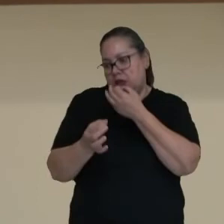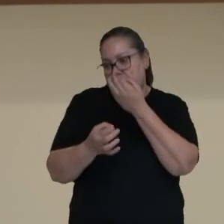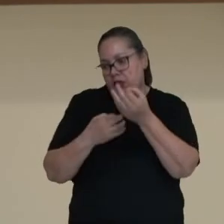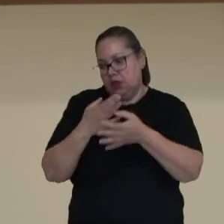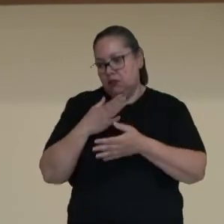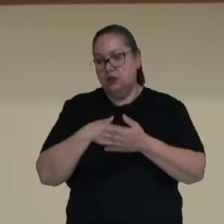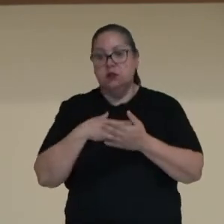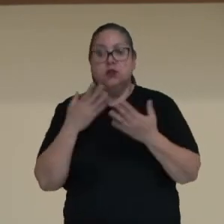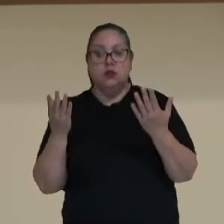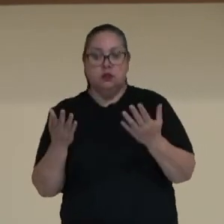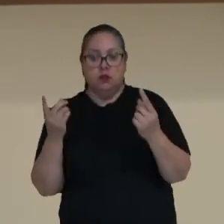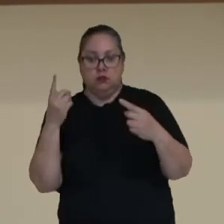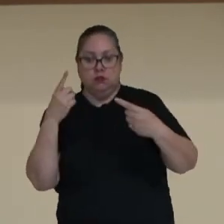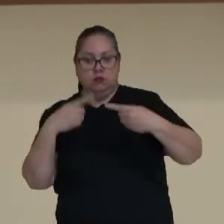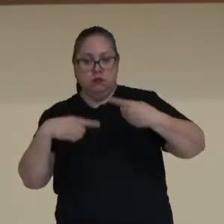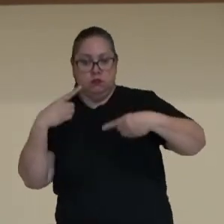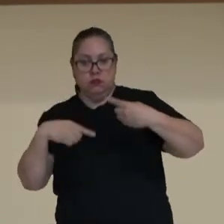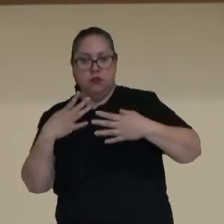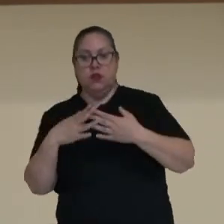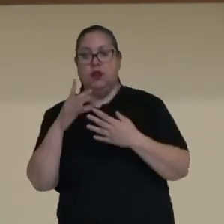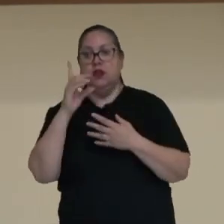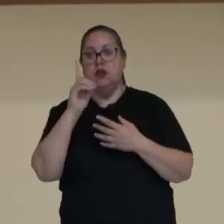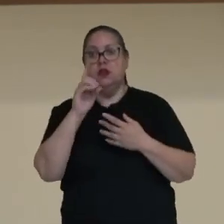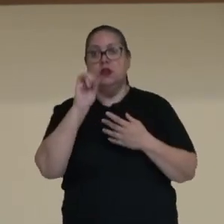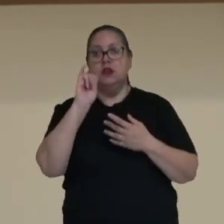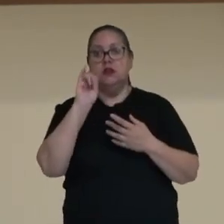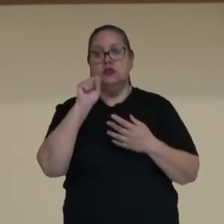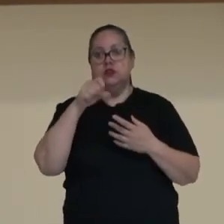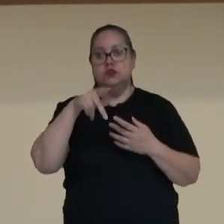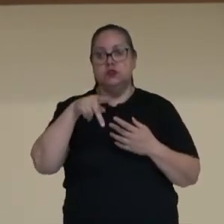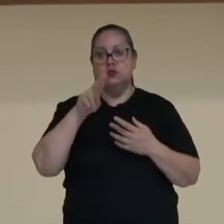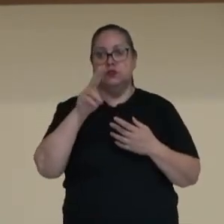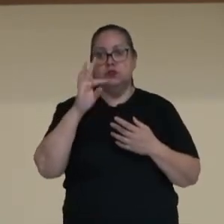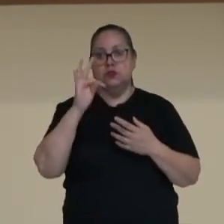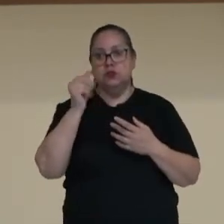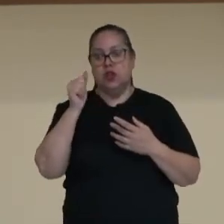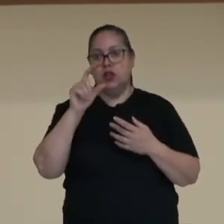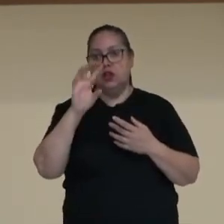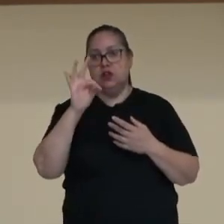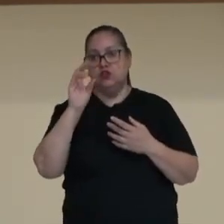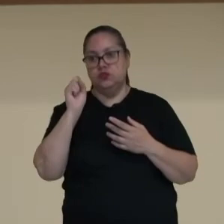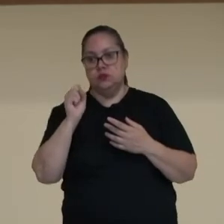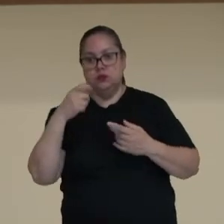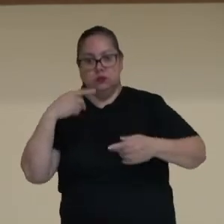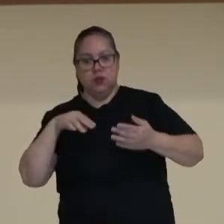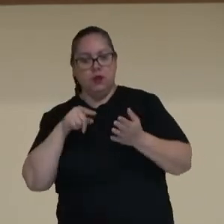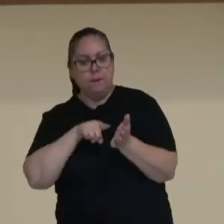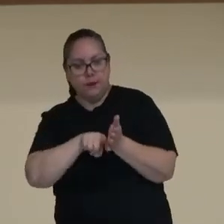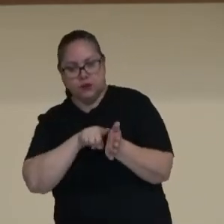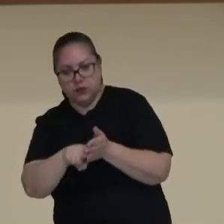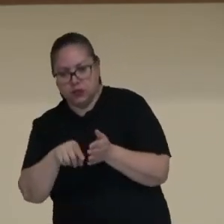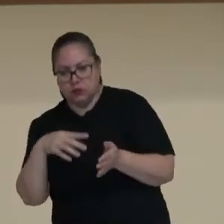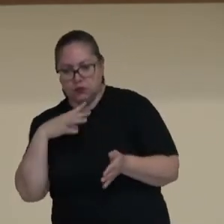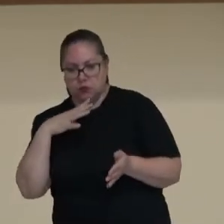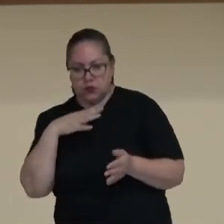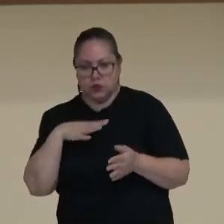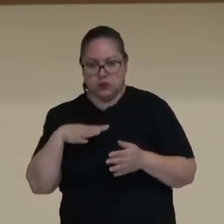a disputatio. Lembrando que eu pesquiso, eu conheço da coisa, eu tenho que estar preparado